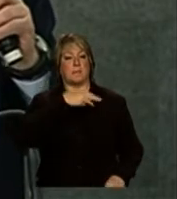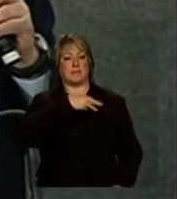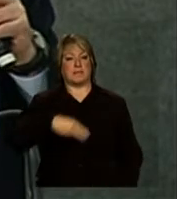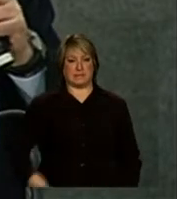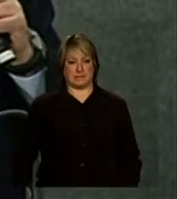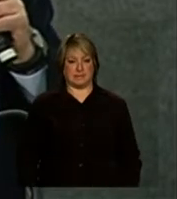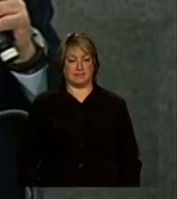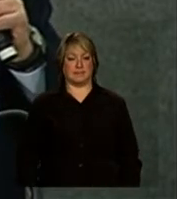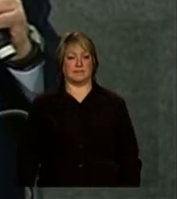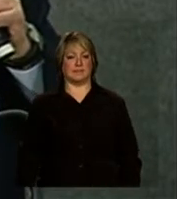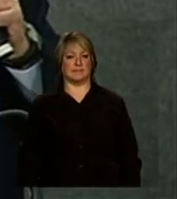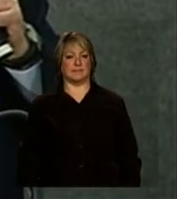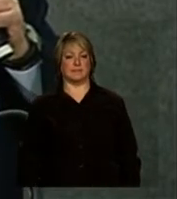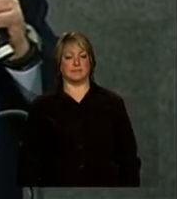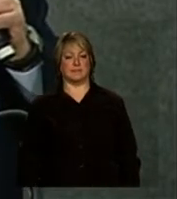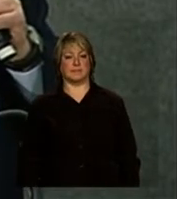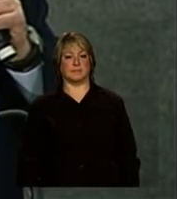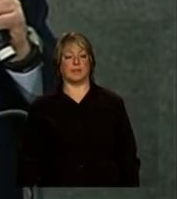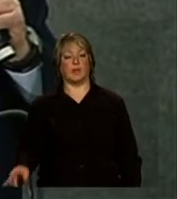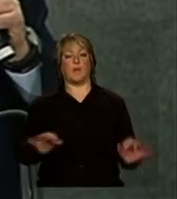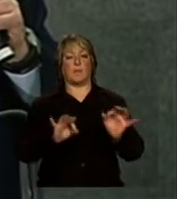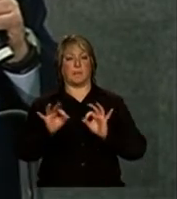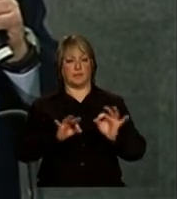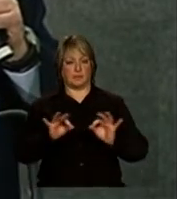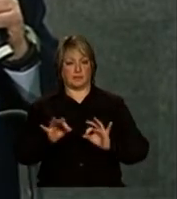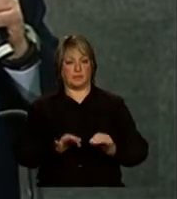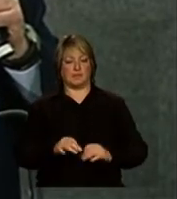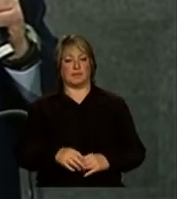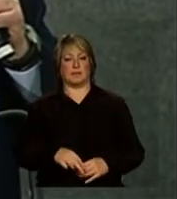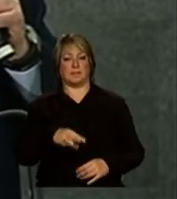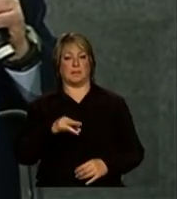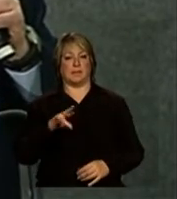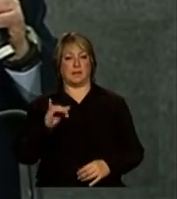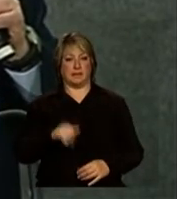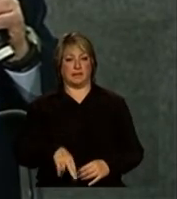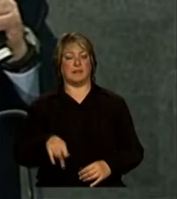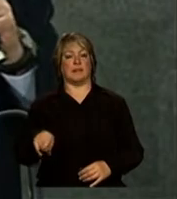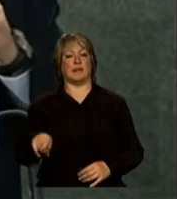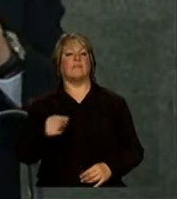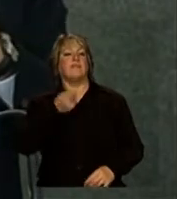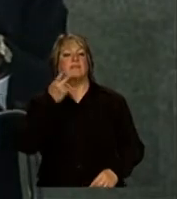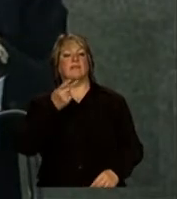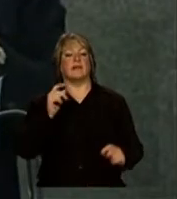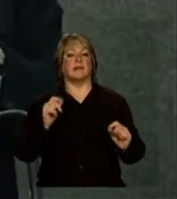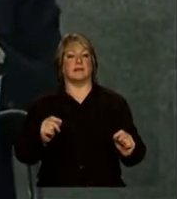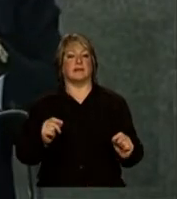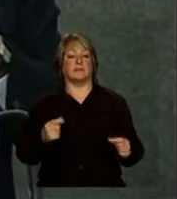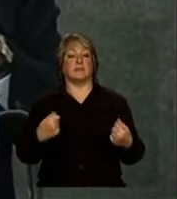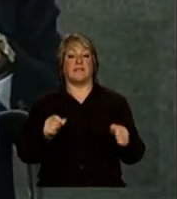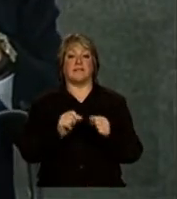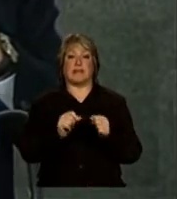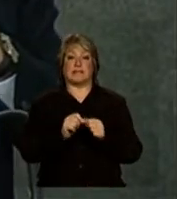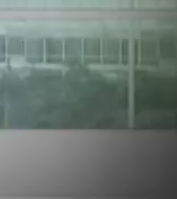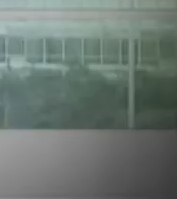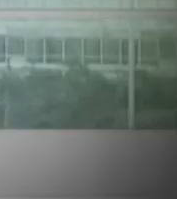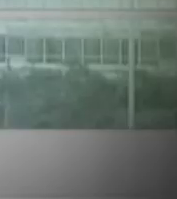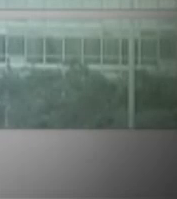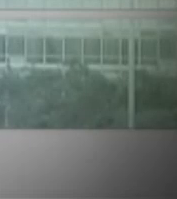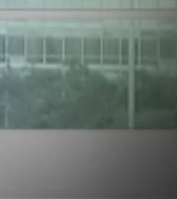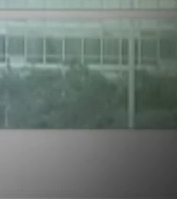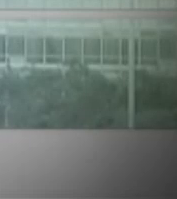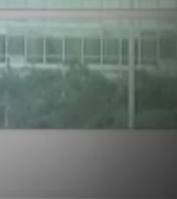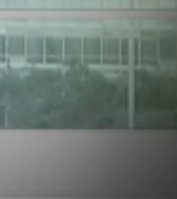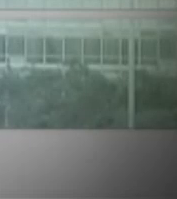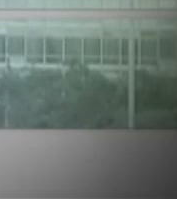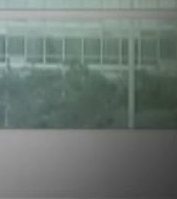a ter a dupla de já mento da fala fazer mais com menos